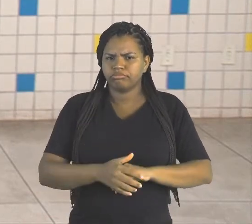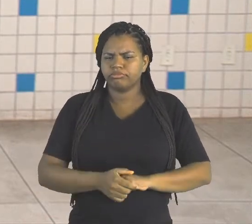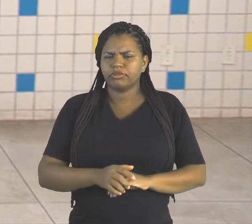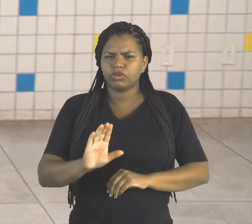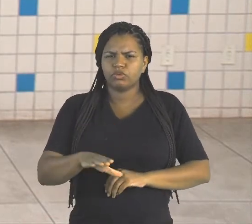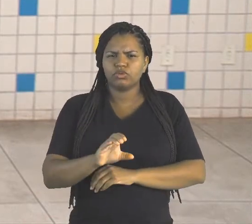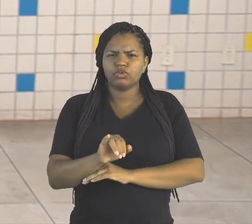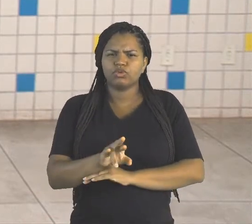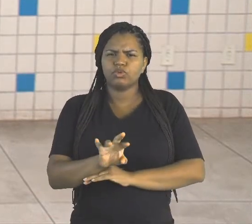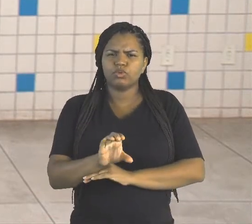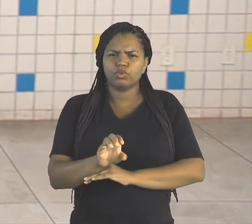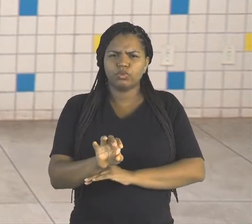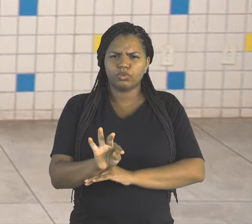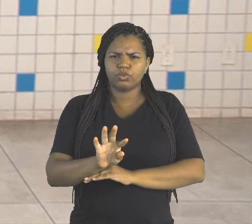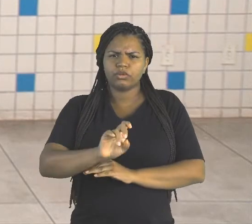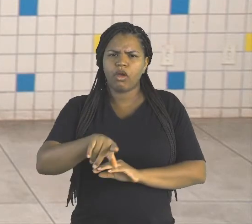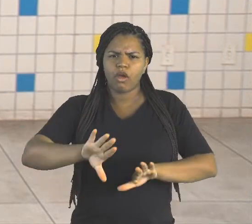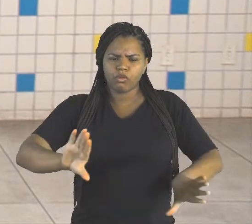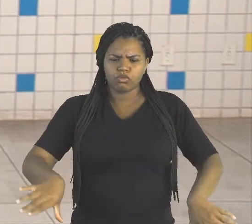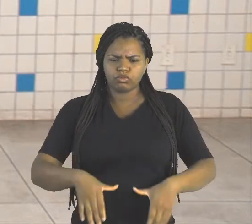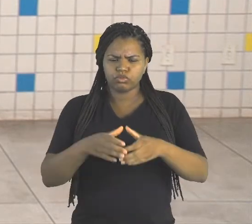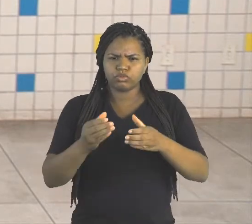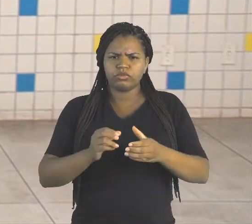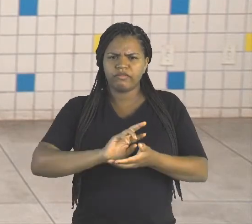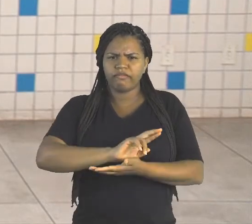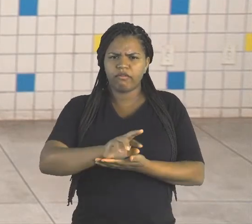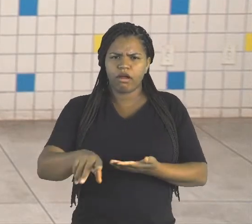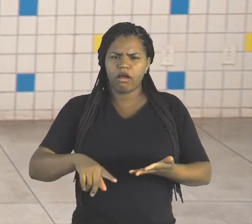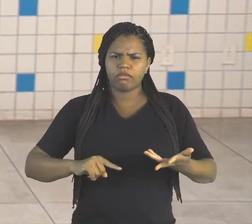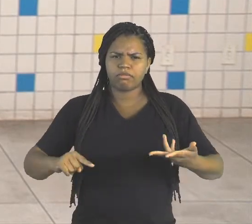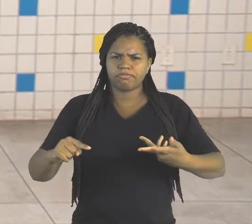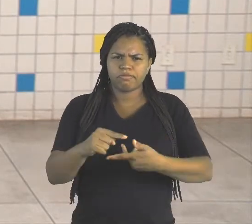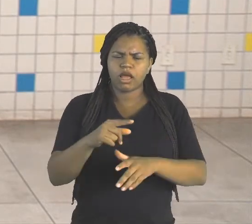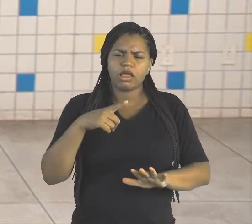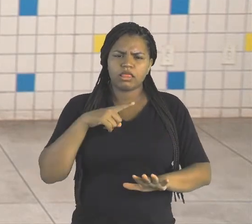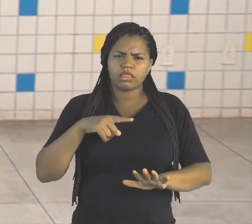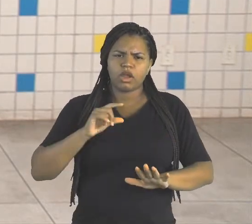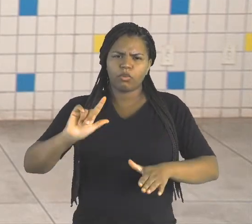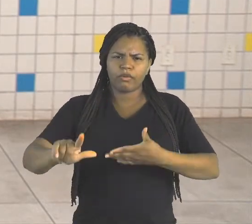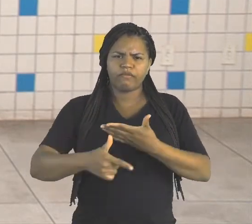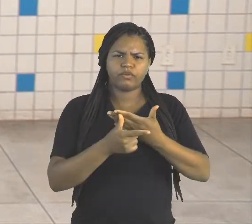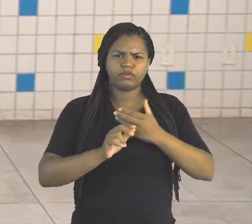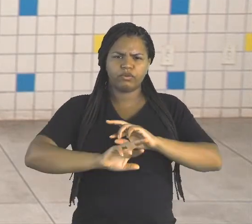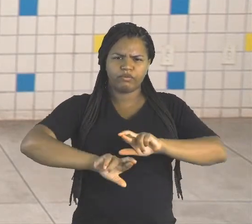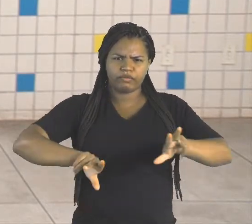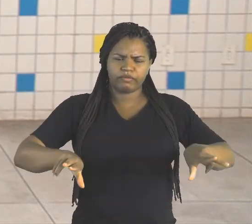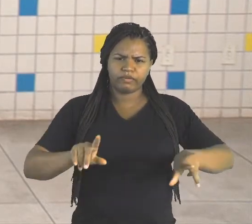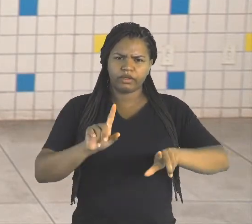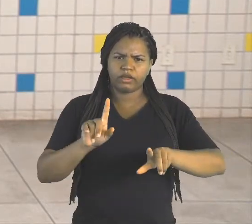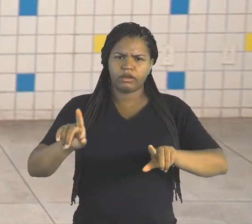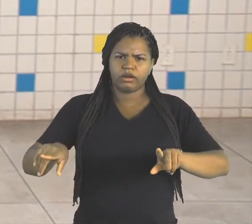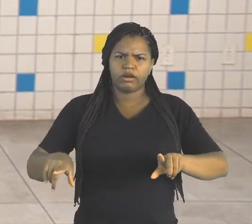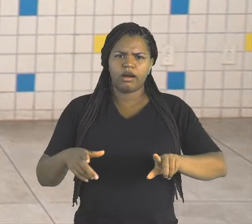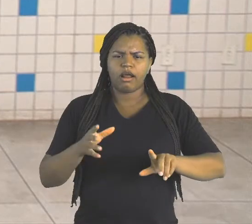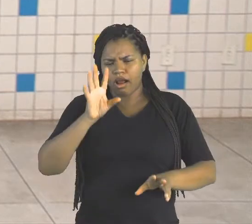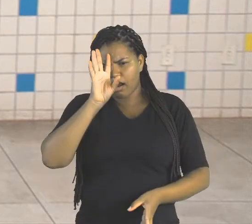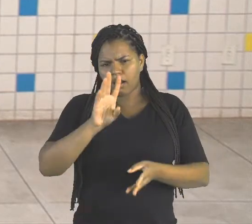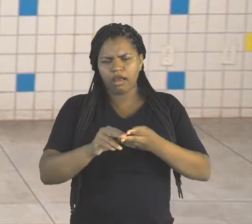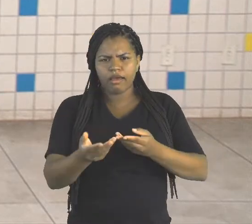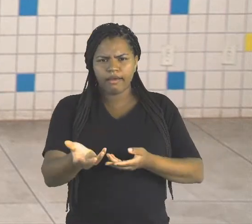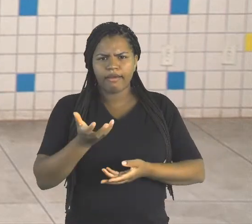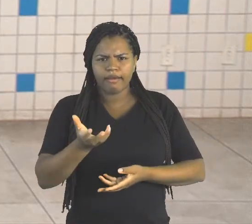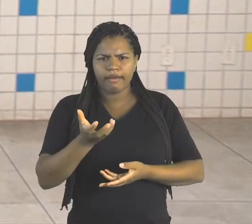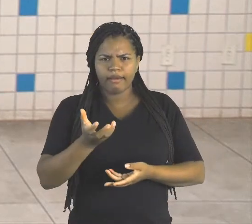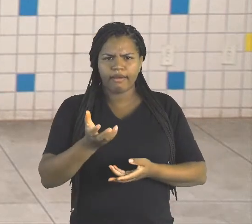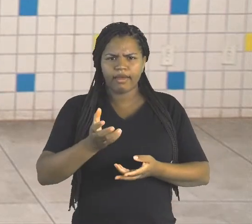nada mais é do que o conjunto de vários elementos que possuem funções diferentes, a fim de obter a